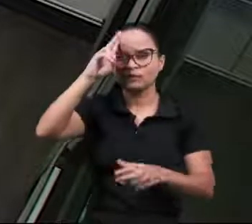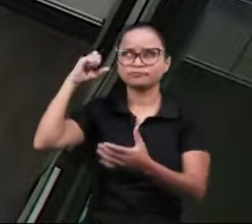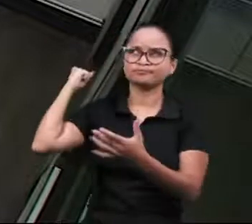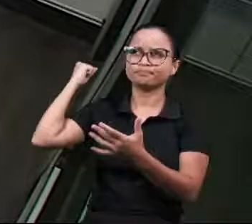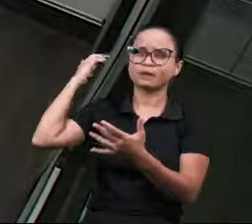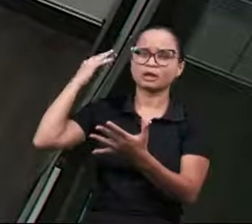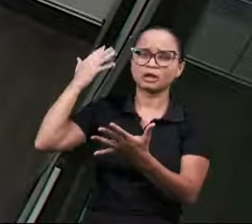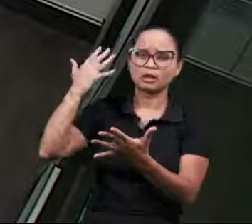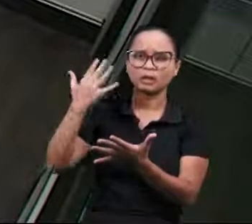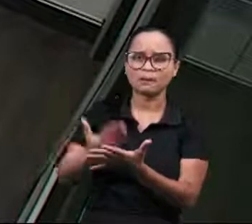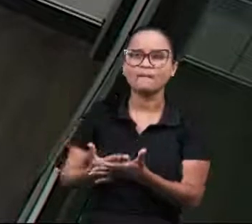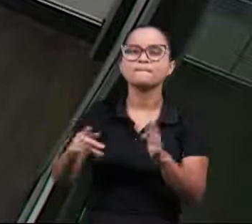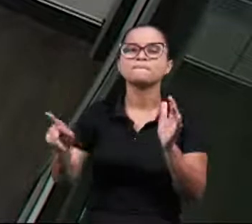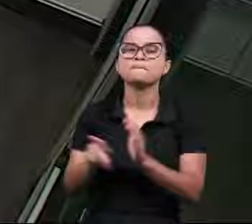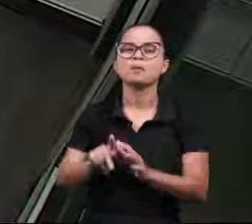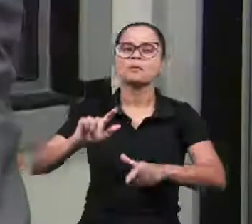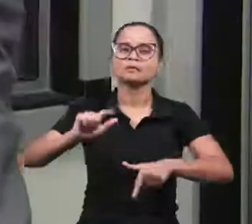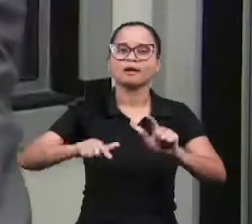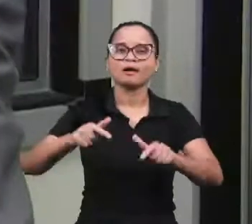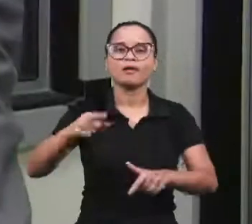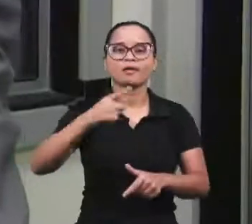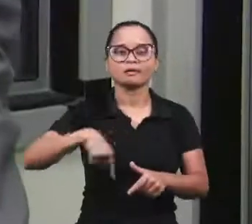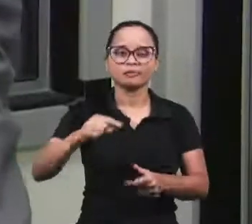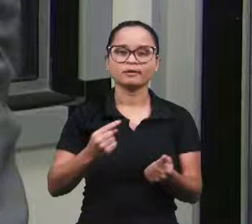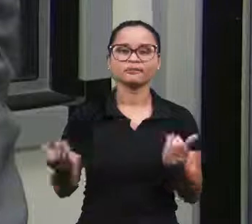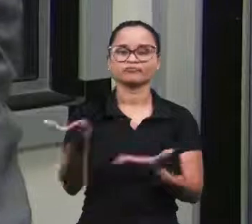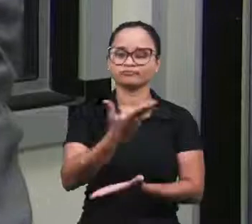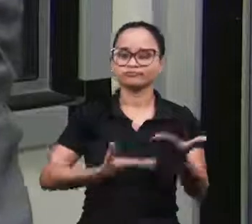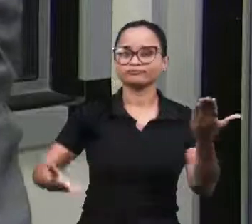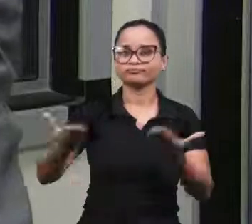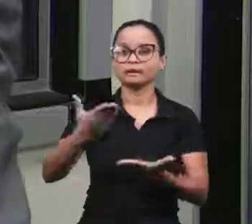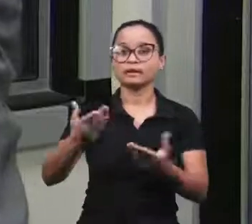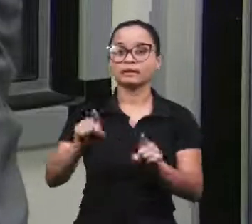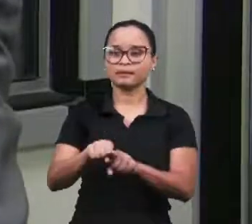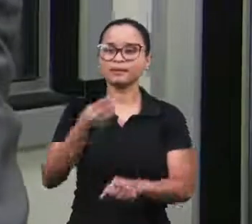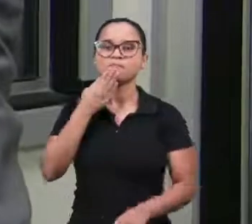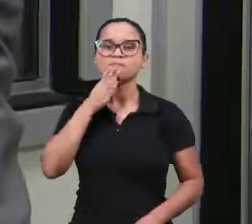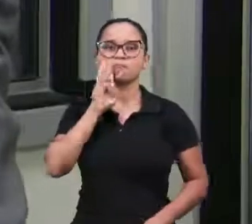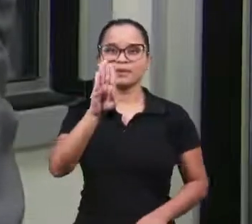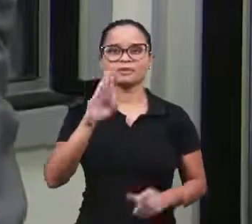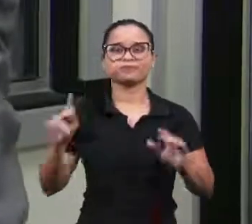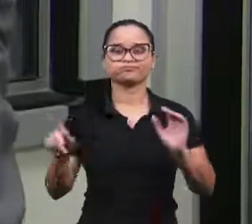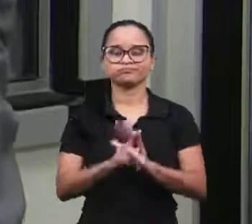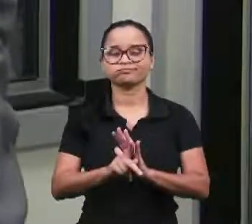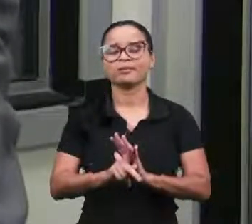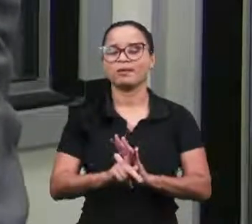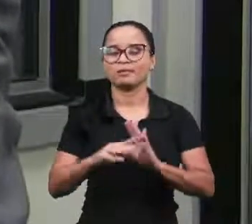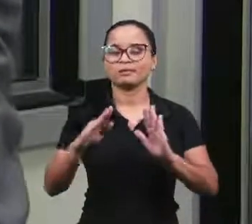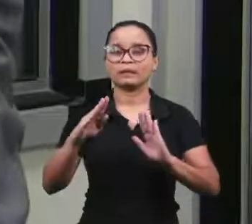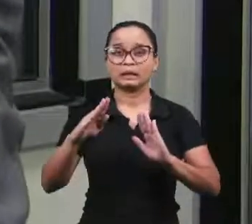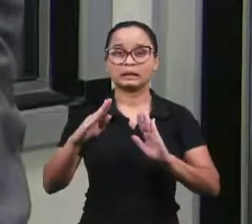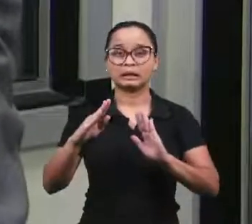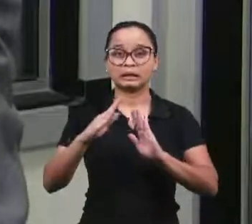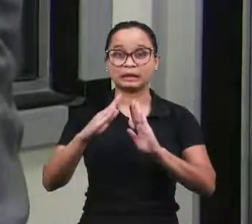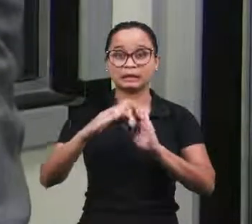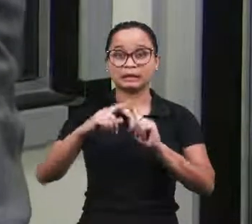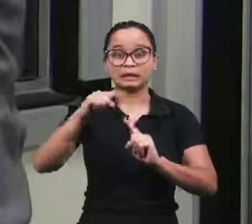somos participantes das promessas que estão também sobre Israel. Mas